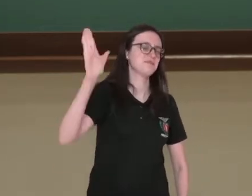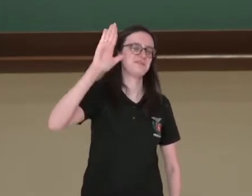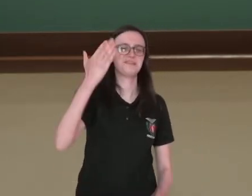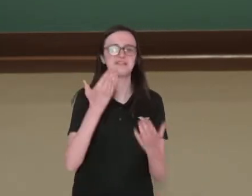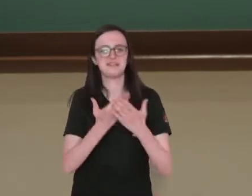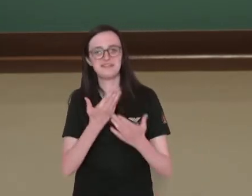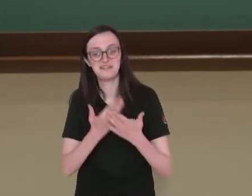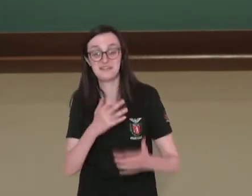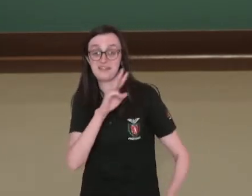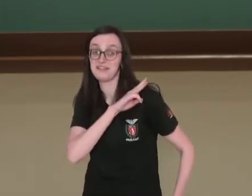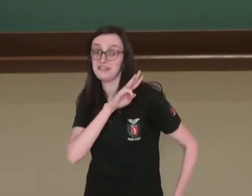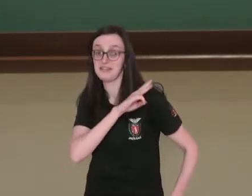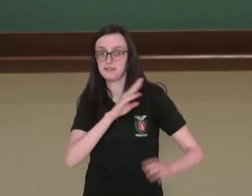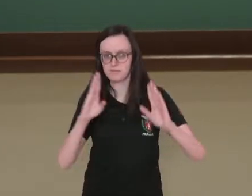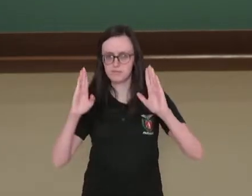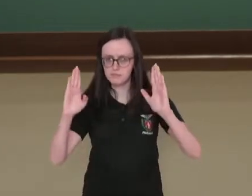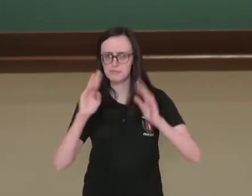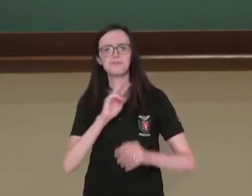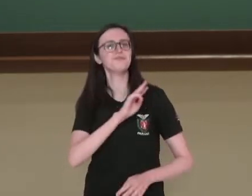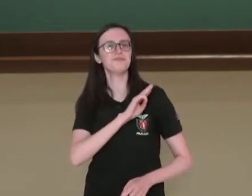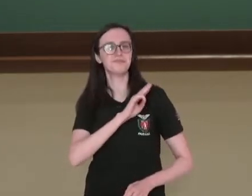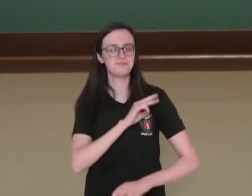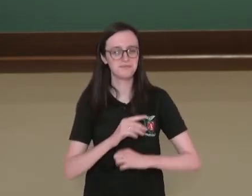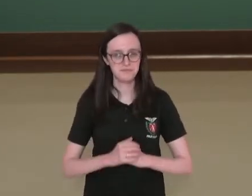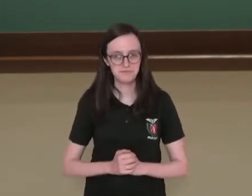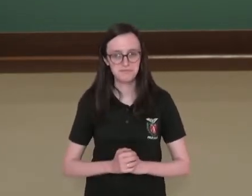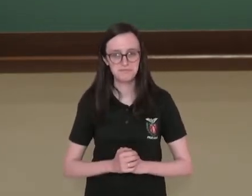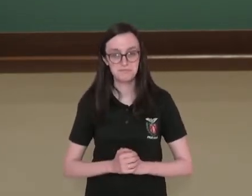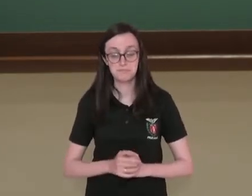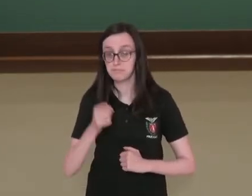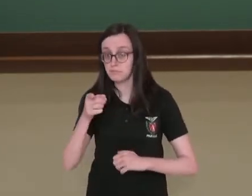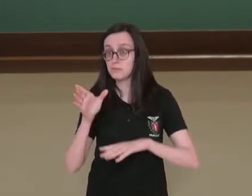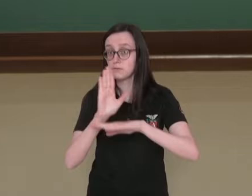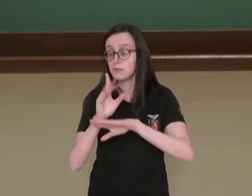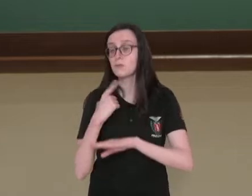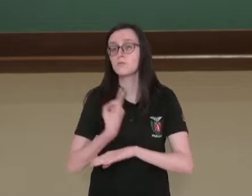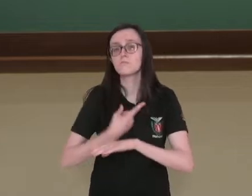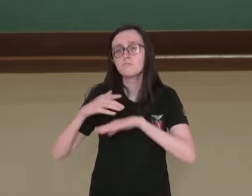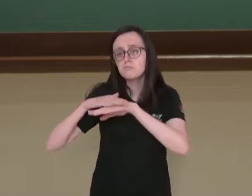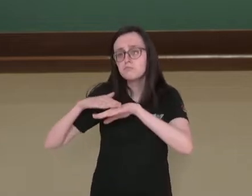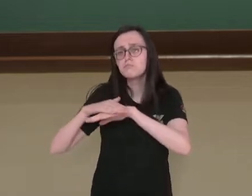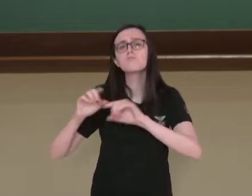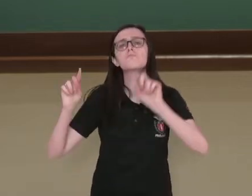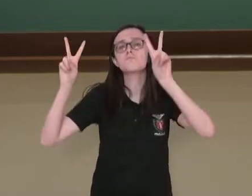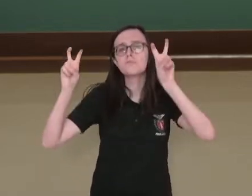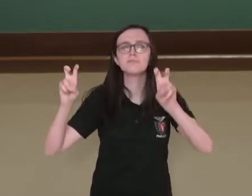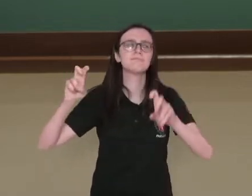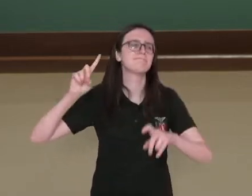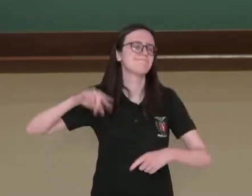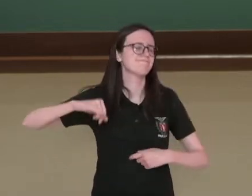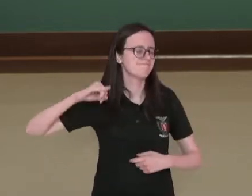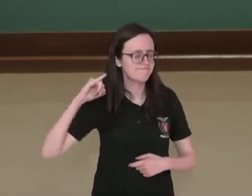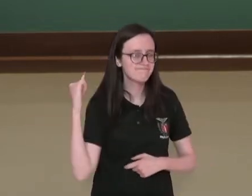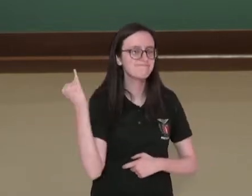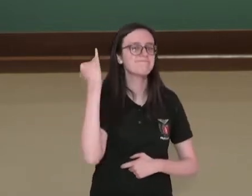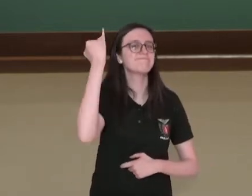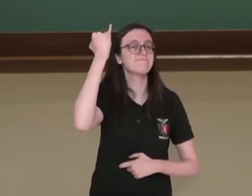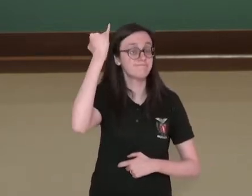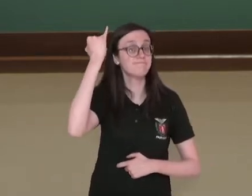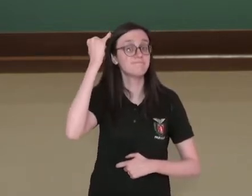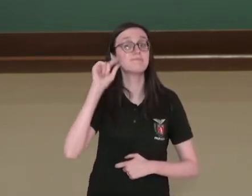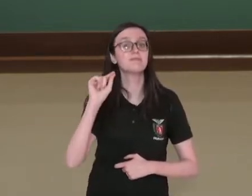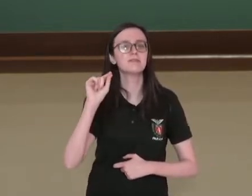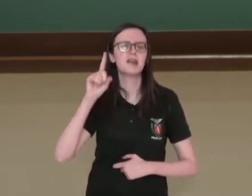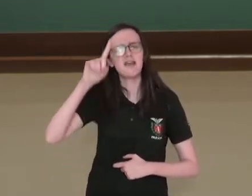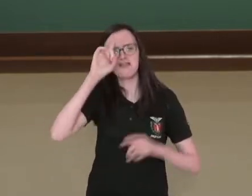Olá, estudantes da terceira série do ensino médio. Nesse vídeo nós vamos conversar sobre um assunto muito importante